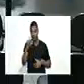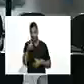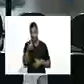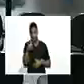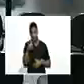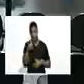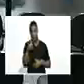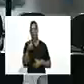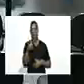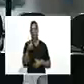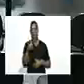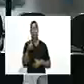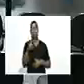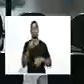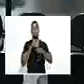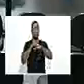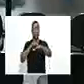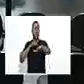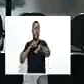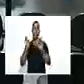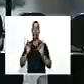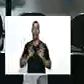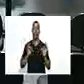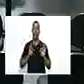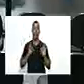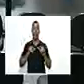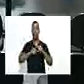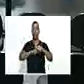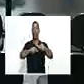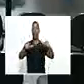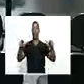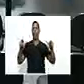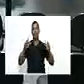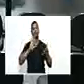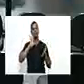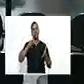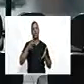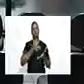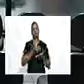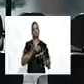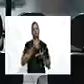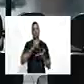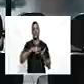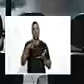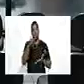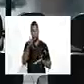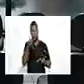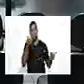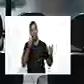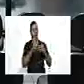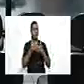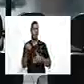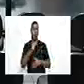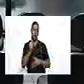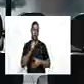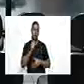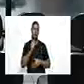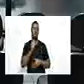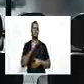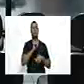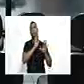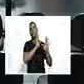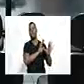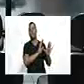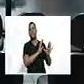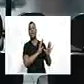tem o o carro o trânsito do carro eles já pegam já às 6 vão até às 11 voltam a meio-dia e vão até às 3 então